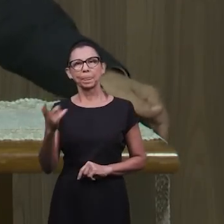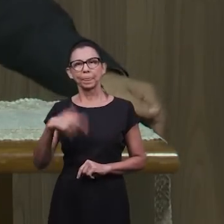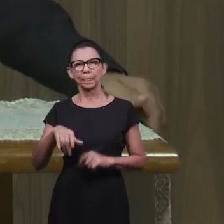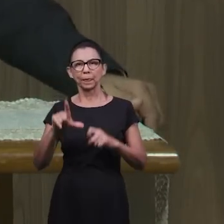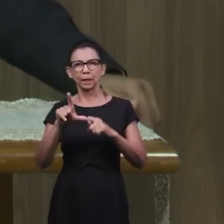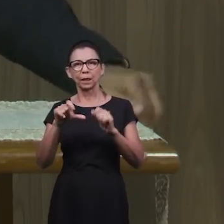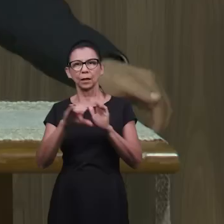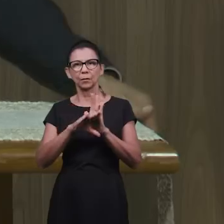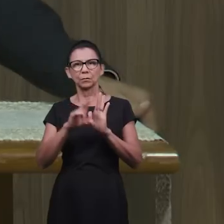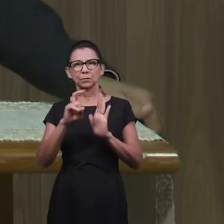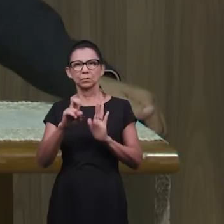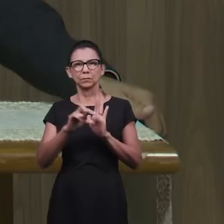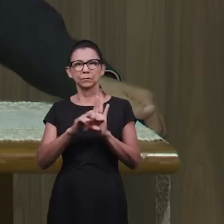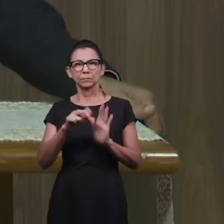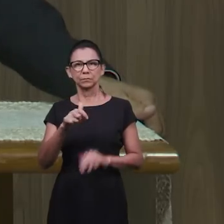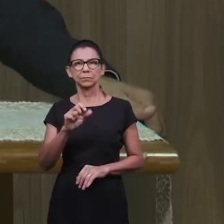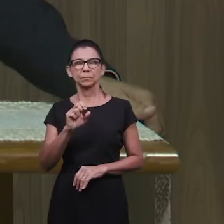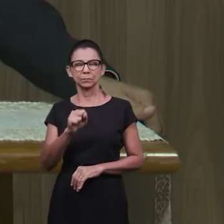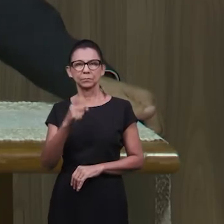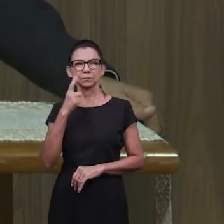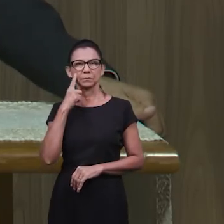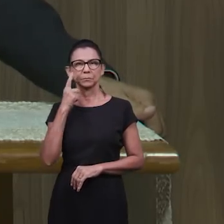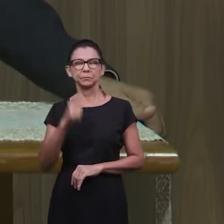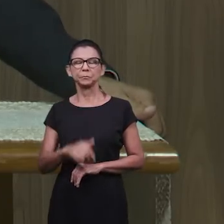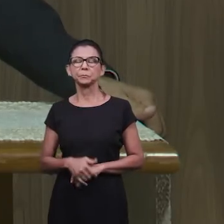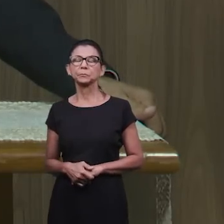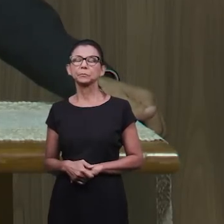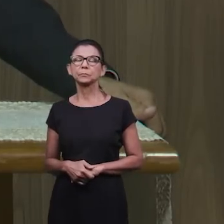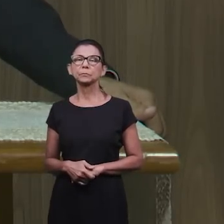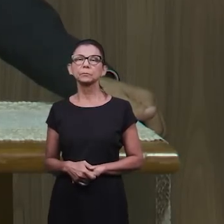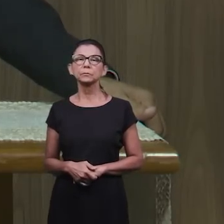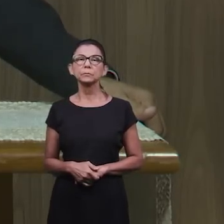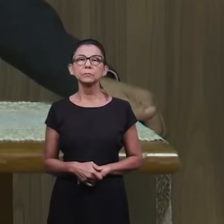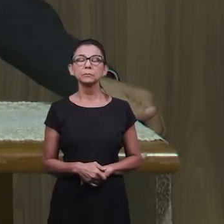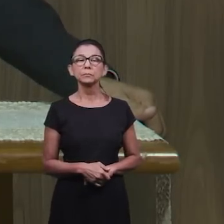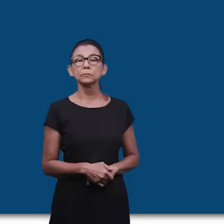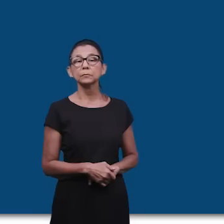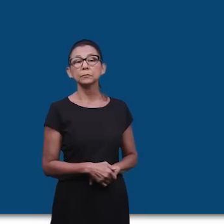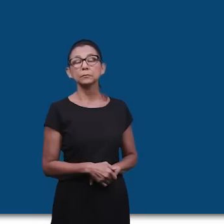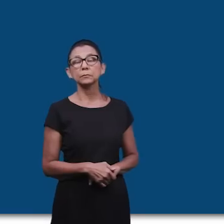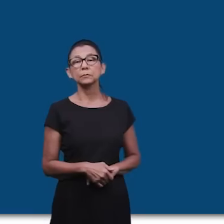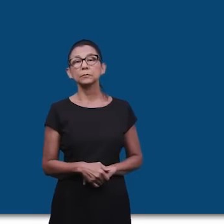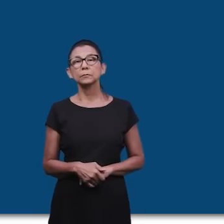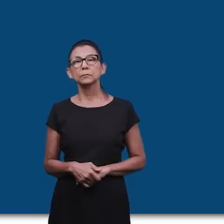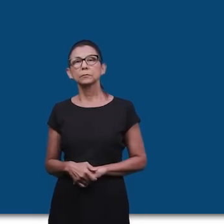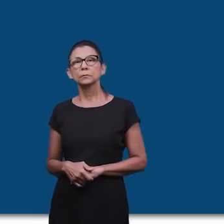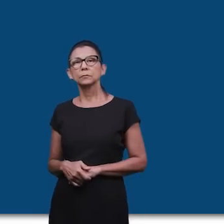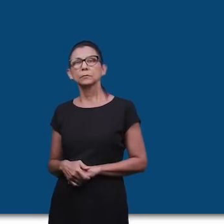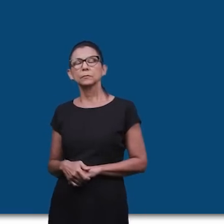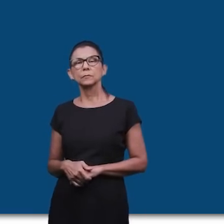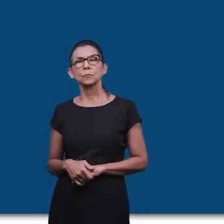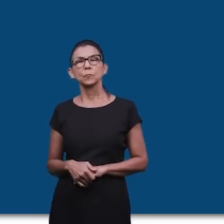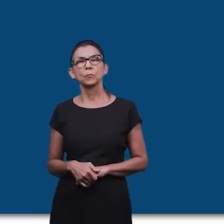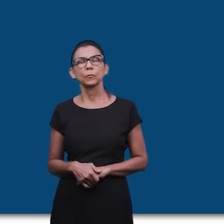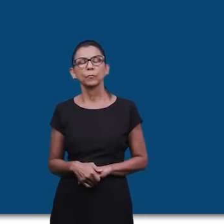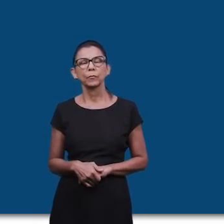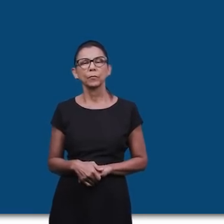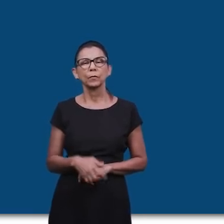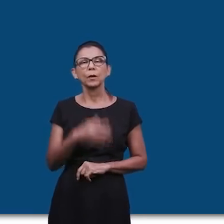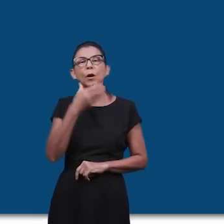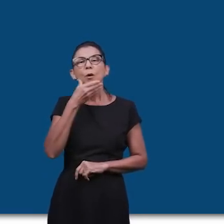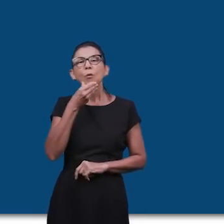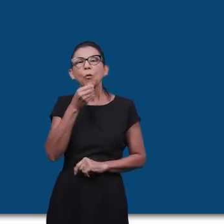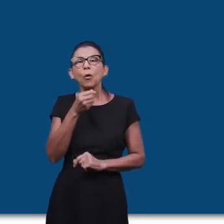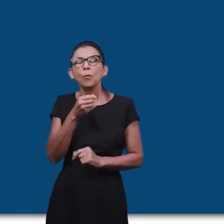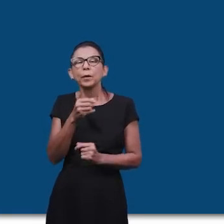Lucas, Evangelho de Lucas, capítulo 5, verso 18, diz assim: E eis que uns homens transportaram numa cama um homem